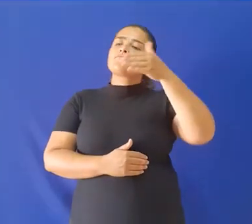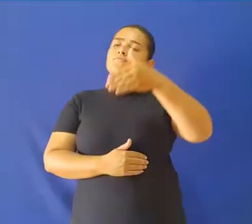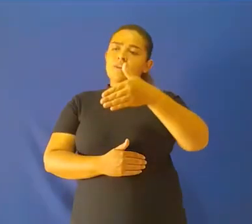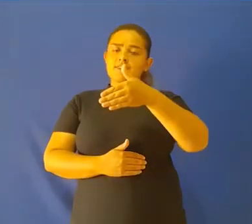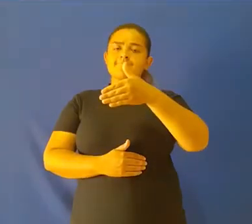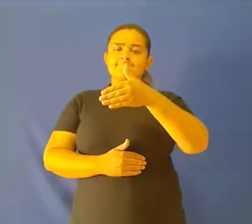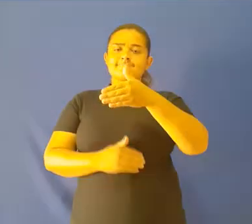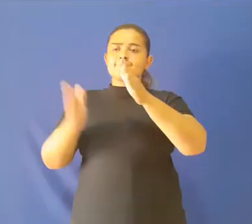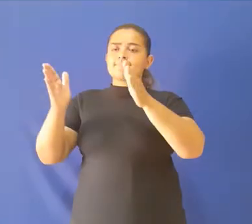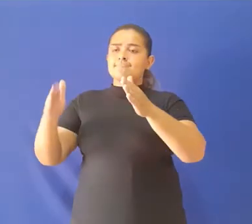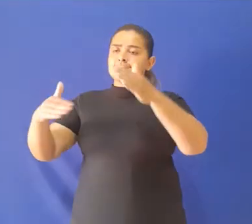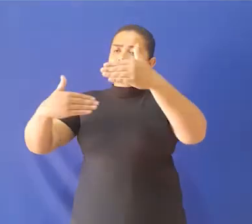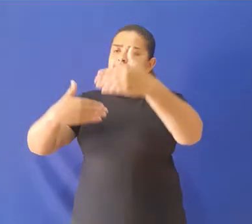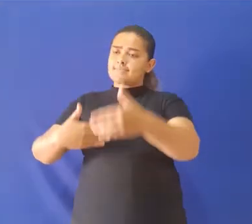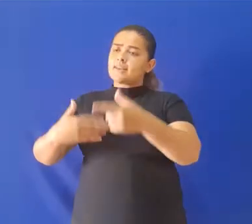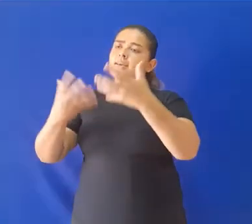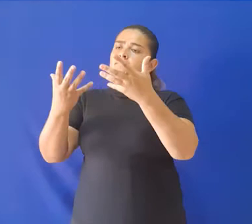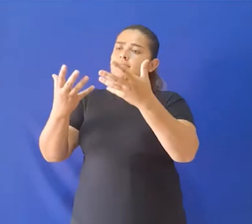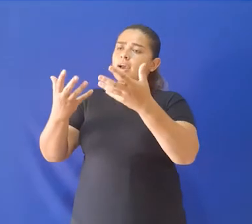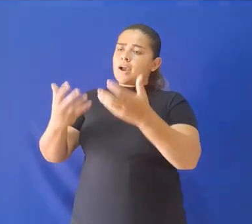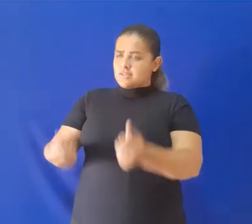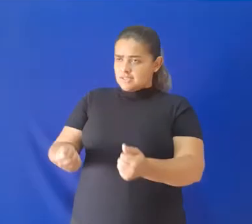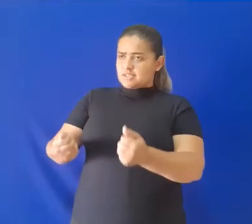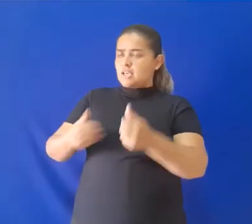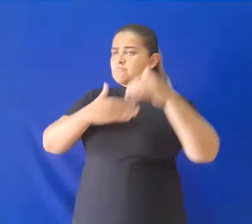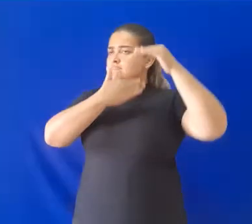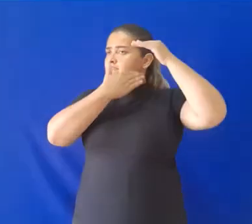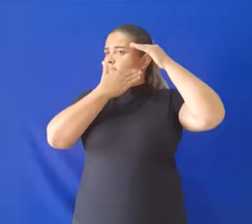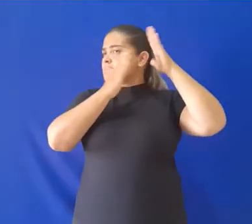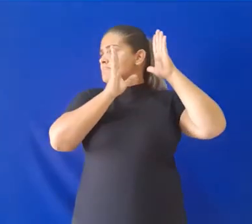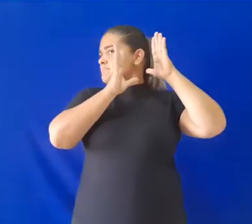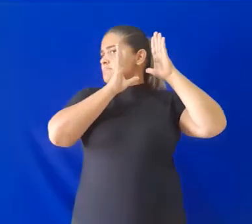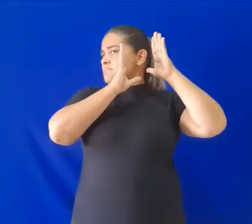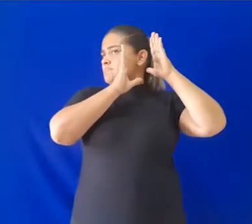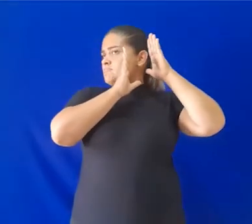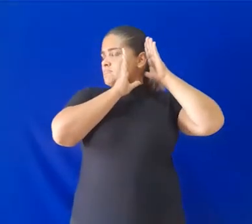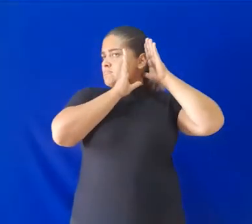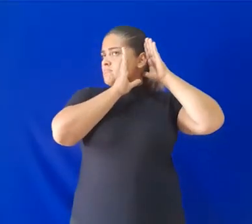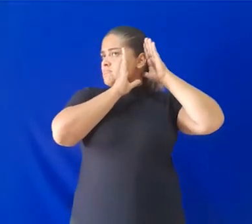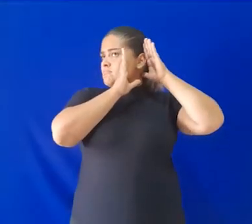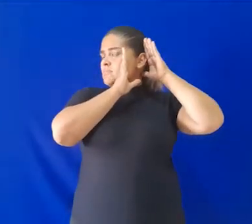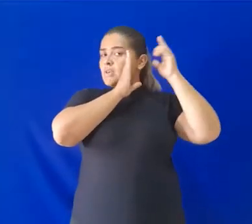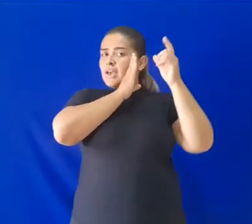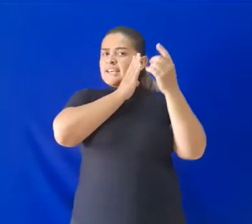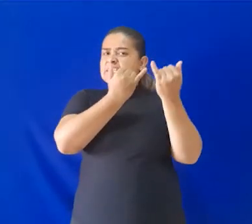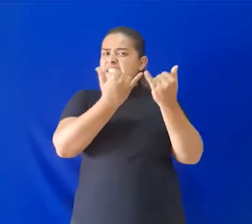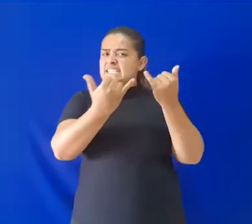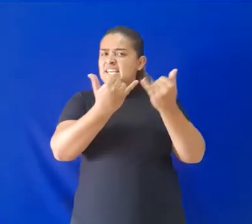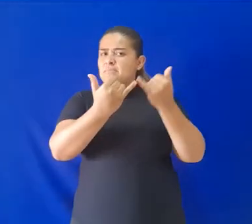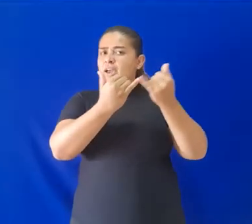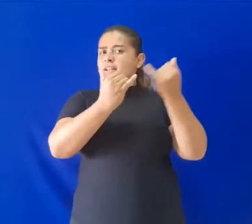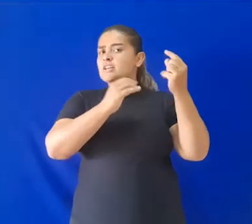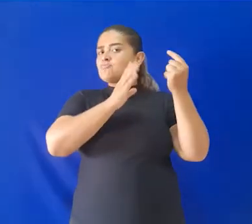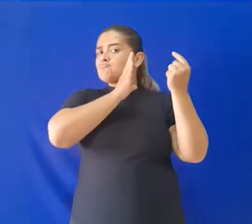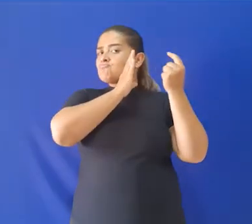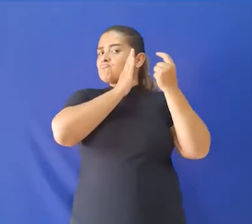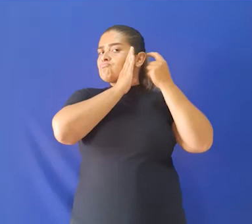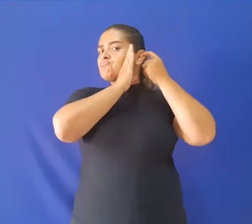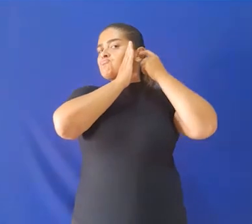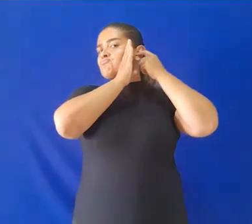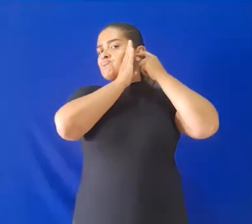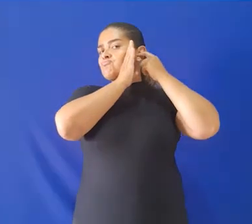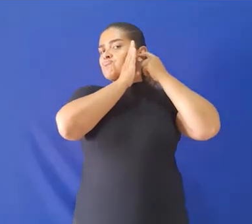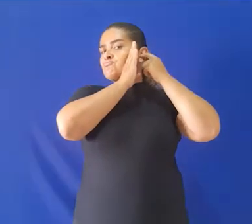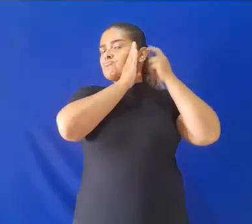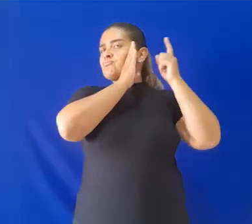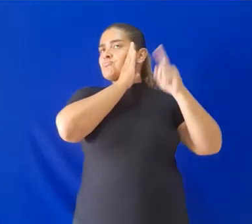até o quarto da mãe e do bebê e vai pedir permissão para fazer o teste. É inserido ali como se fosse um fone de ouvido,